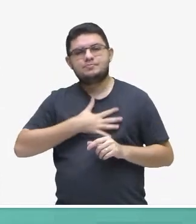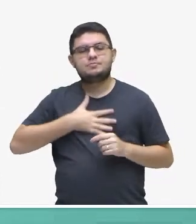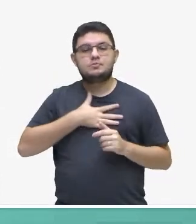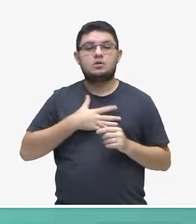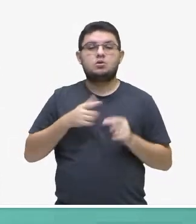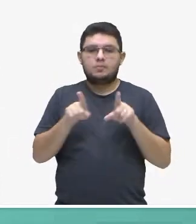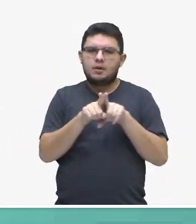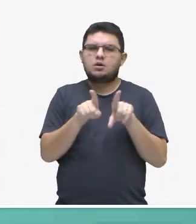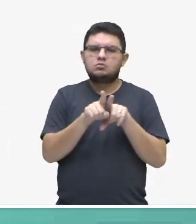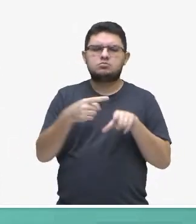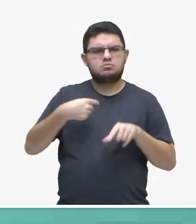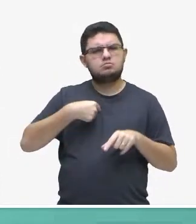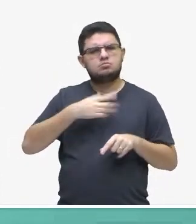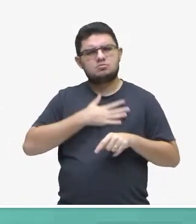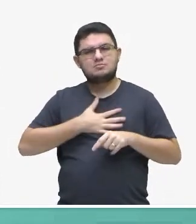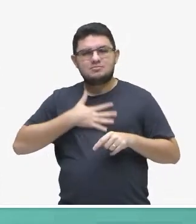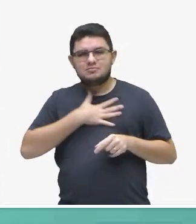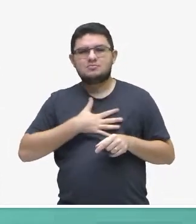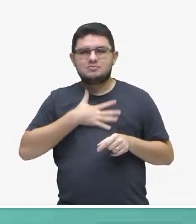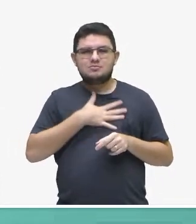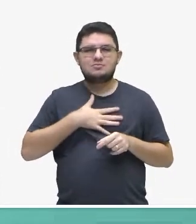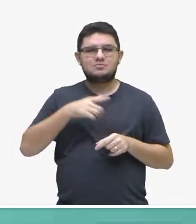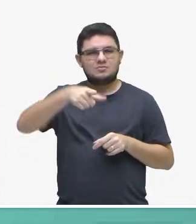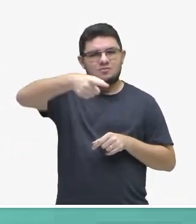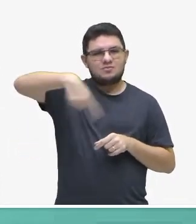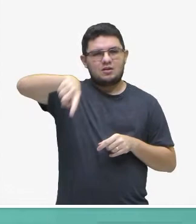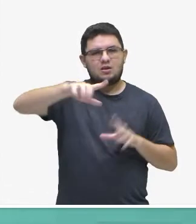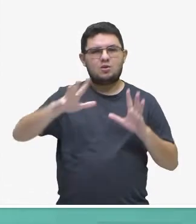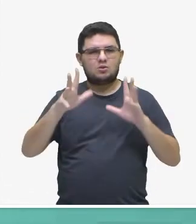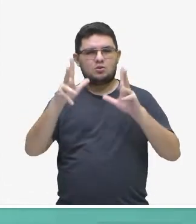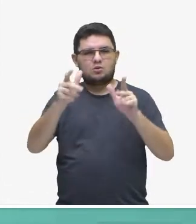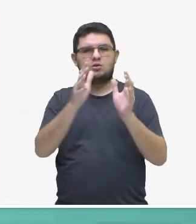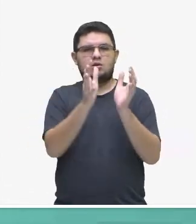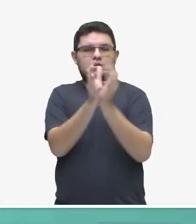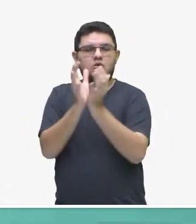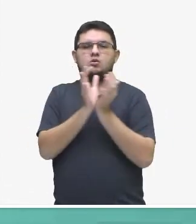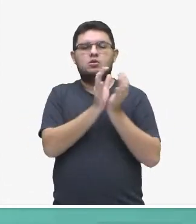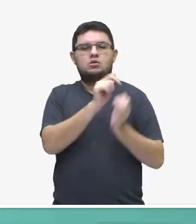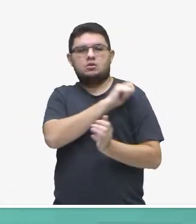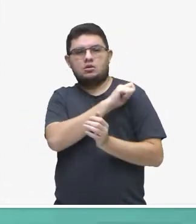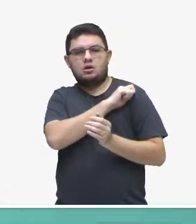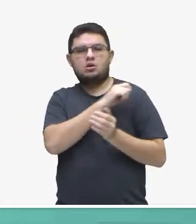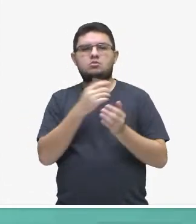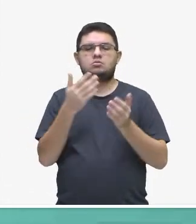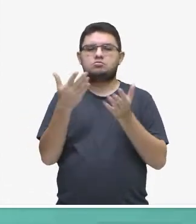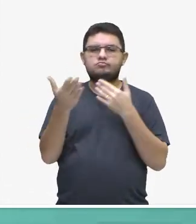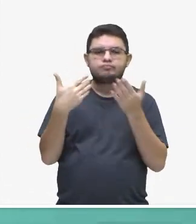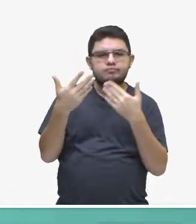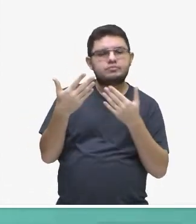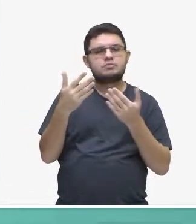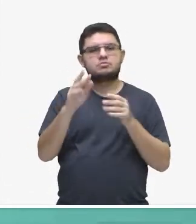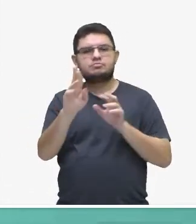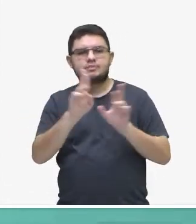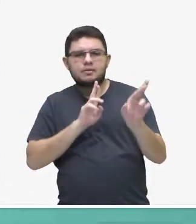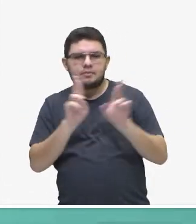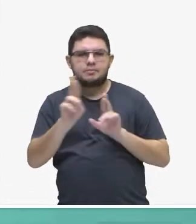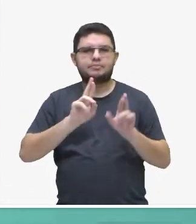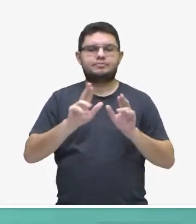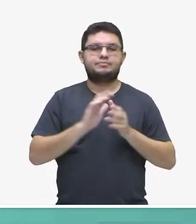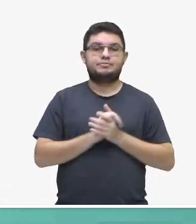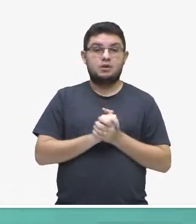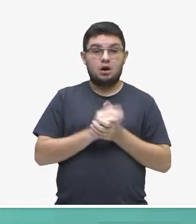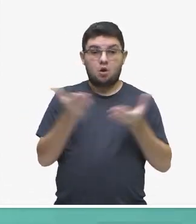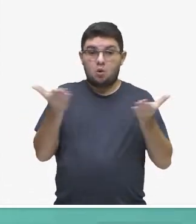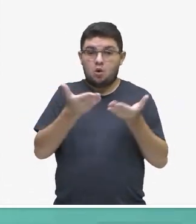aí durante esse momento, que é importante para vocês também, né? Agora nós vamos para a nossa segunda atividade. Nela nós